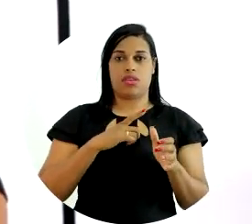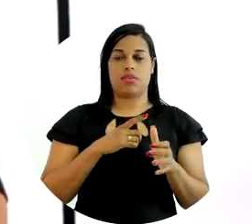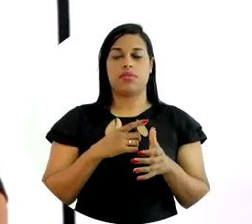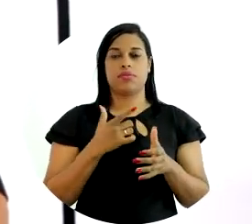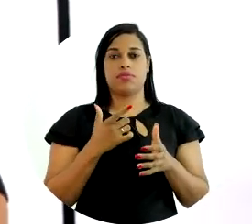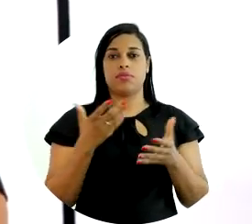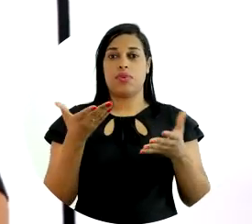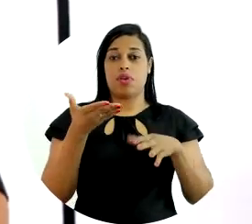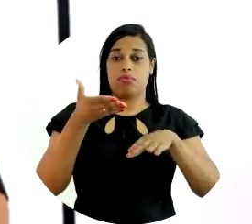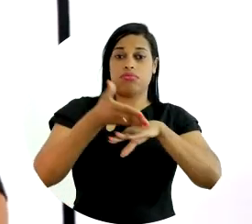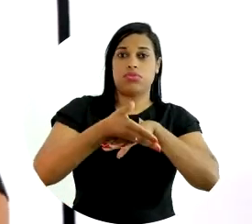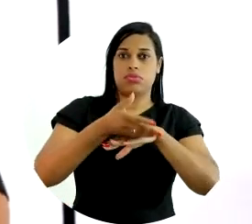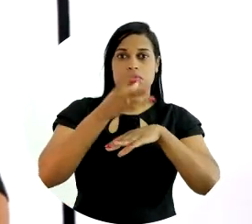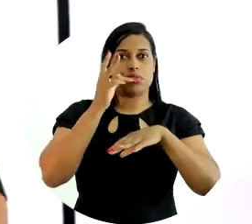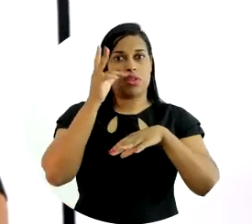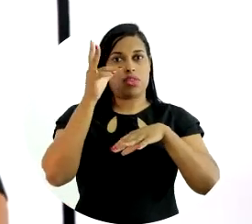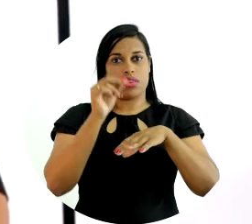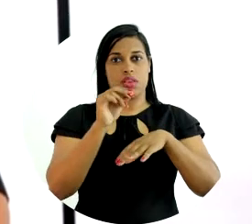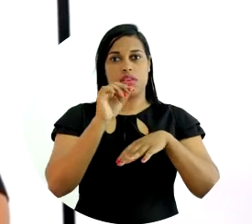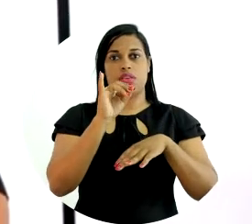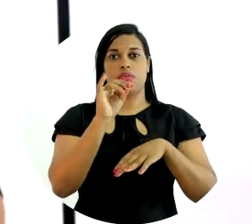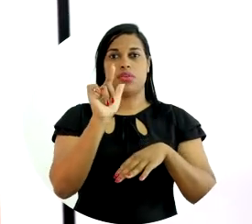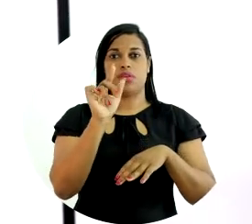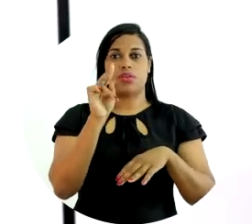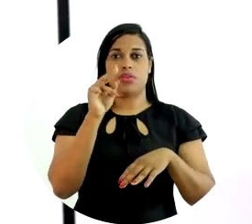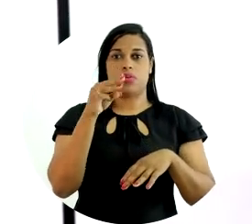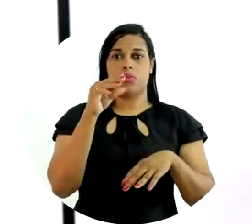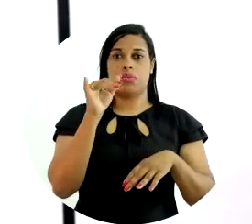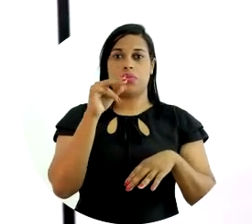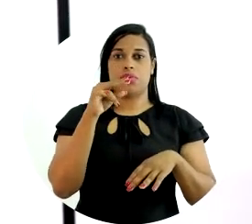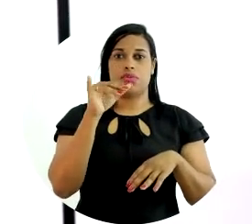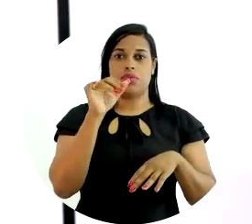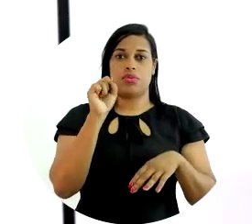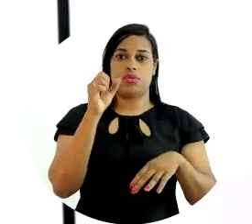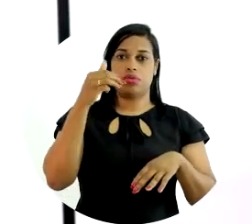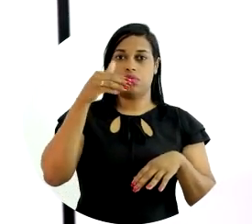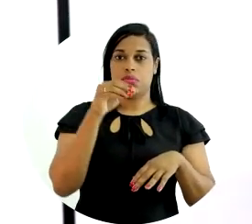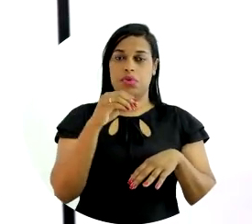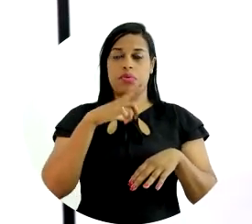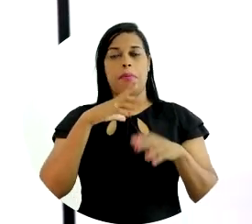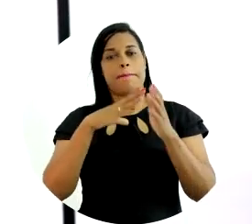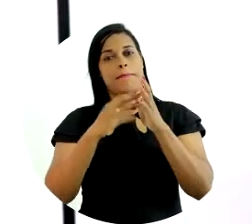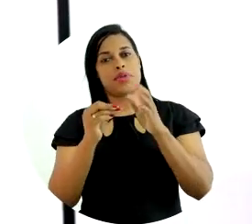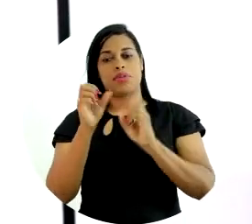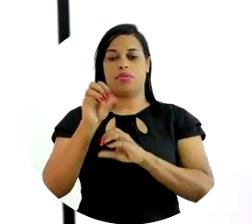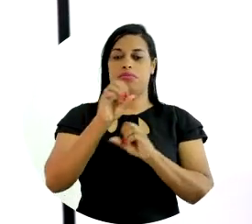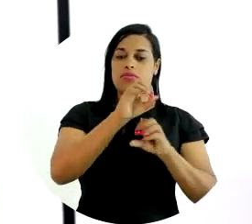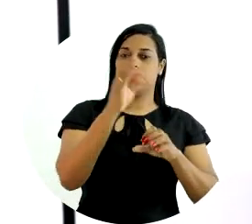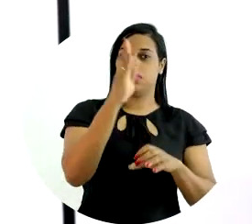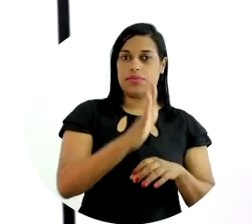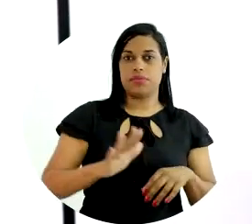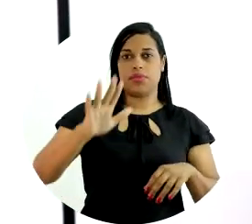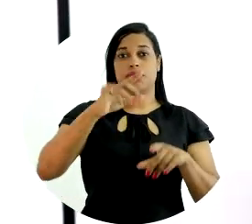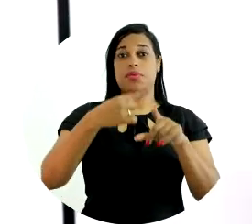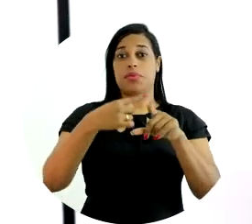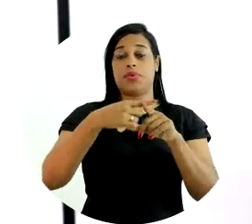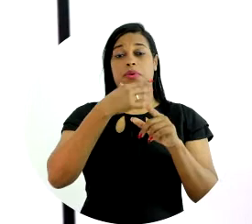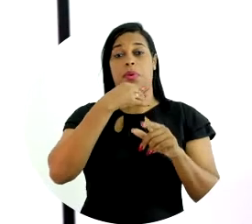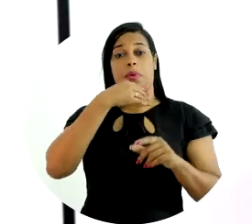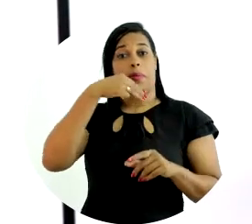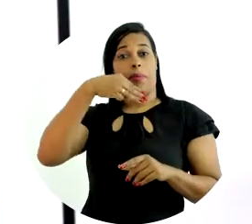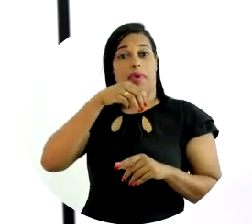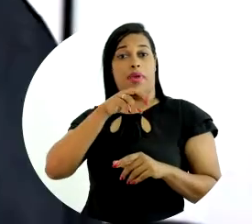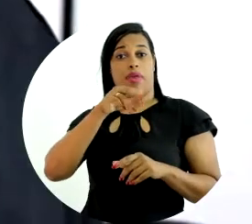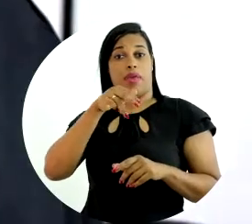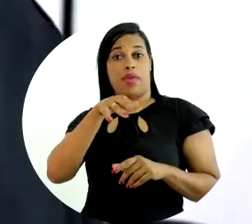com a mudança no modelo educacional no brasil porque